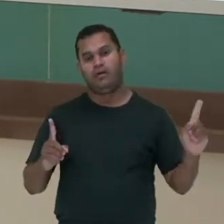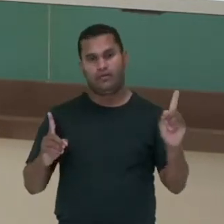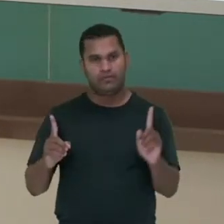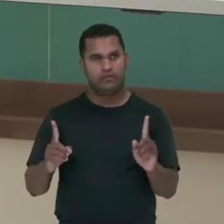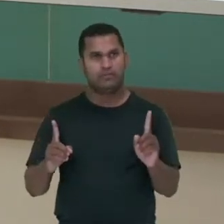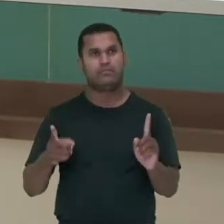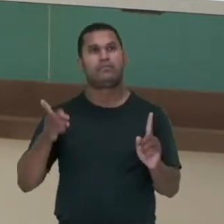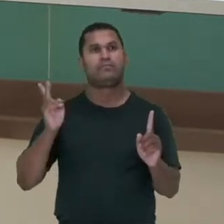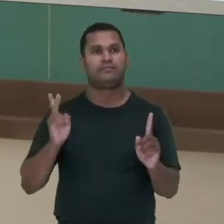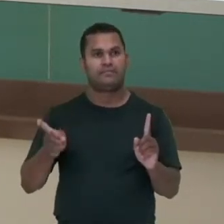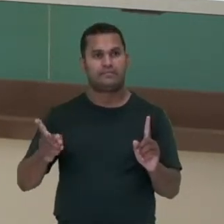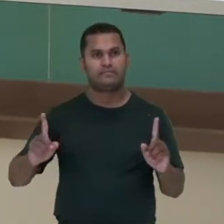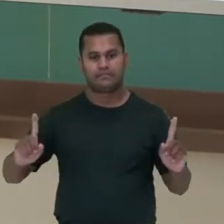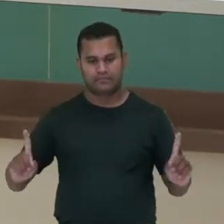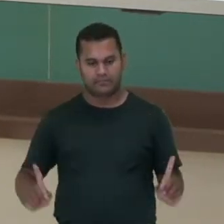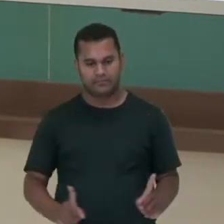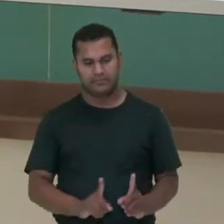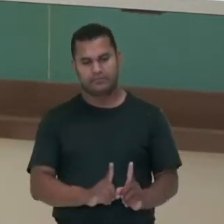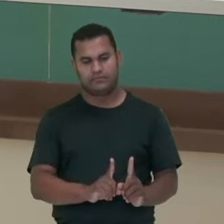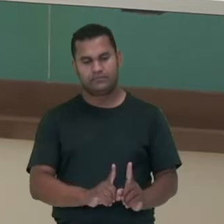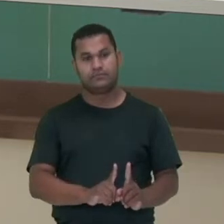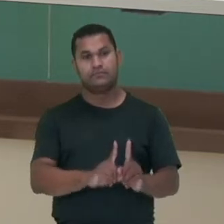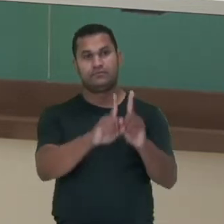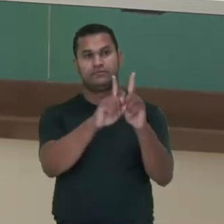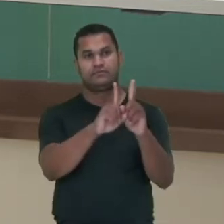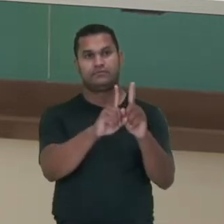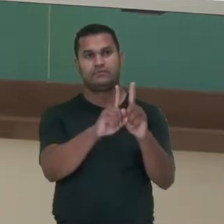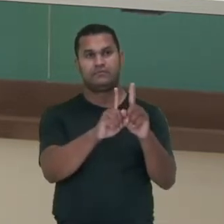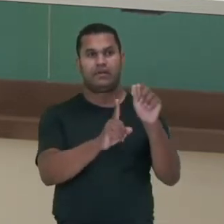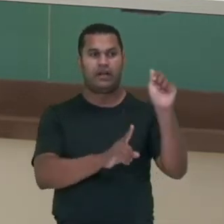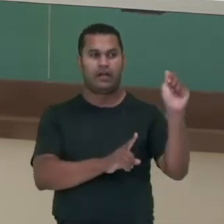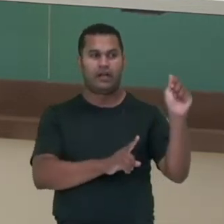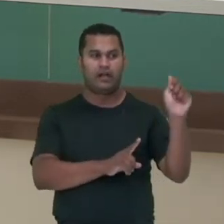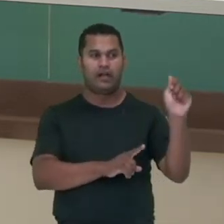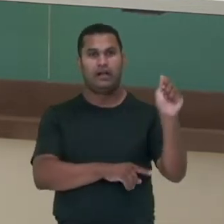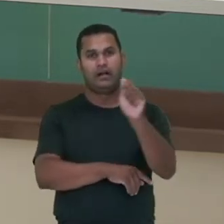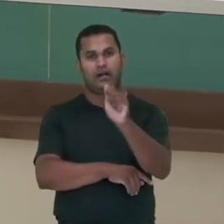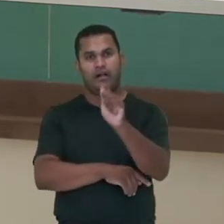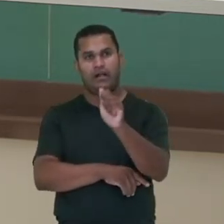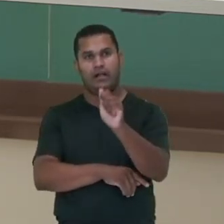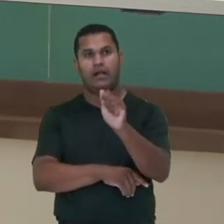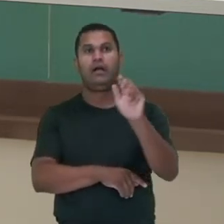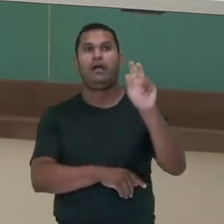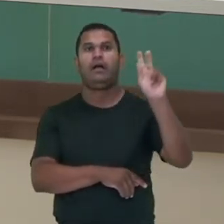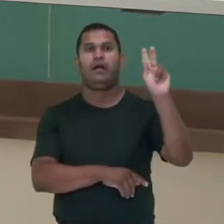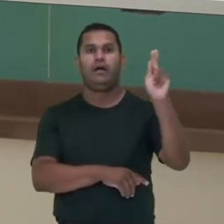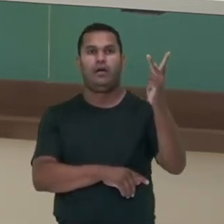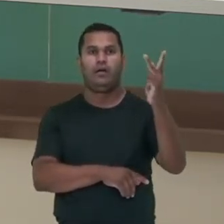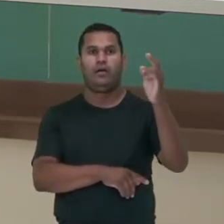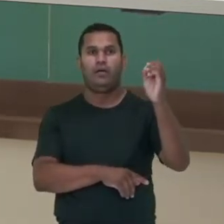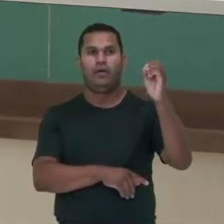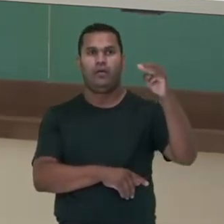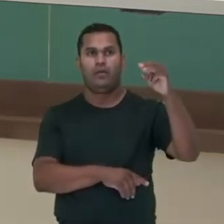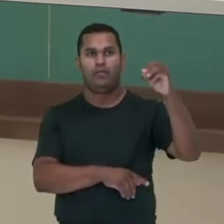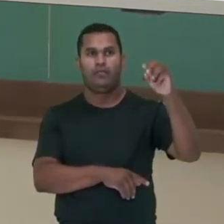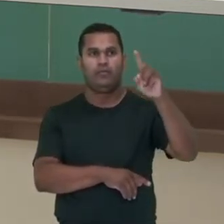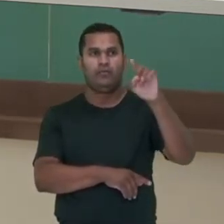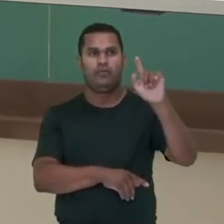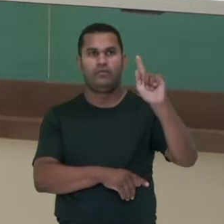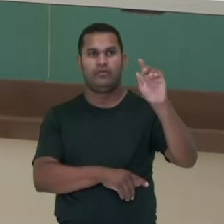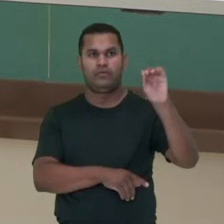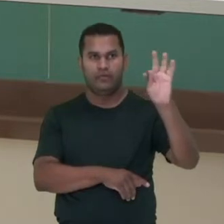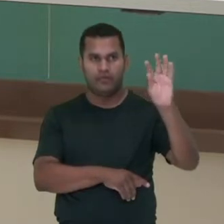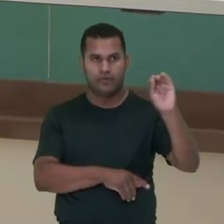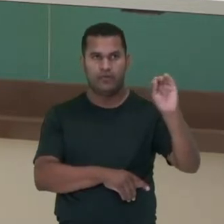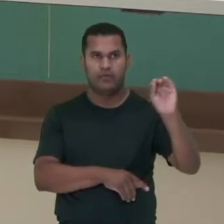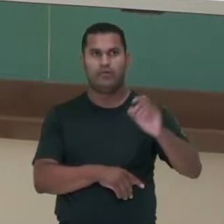dois alelos forem iguais, a gente vai chamar isso de homozigoto. E daí vai ter duas formas. O